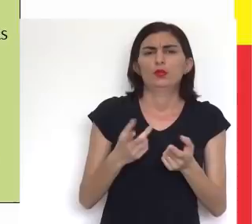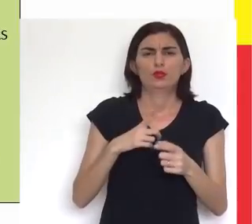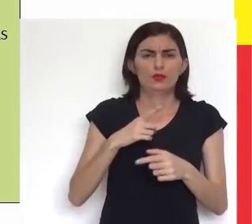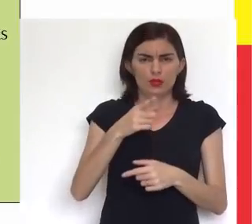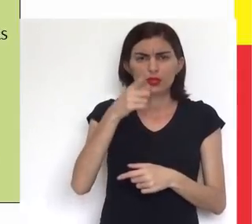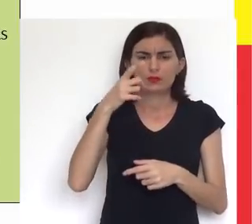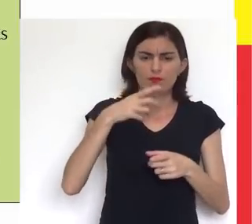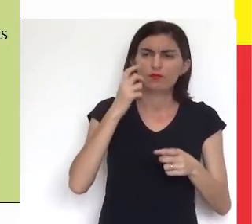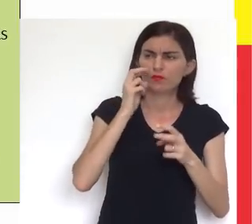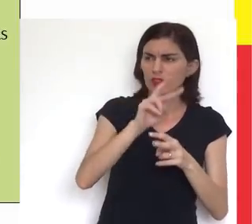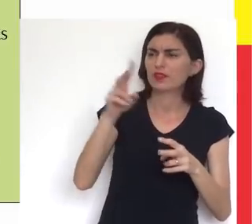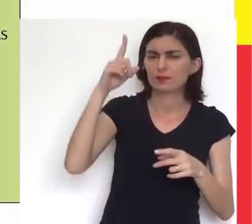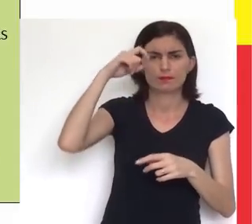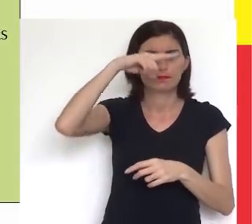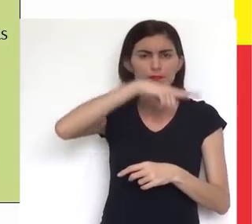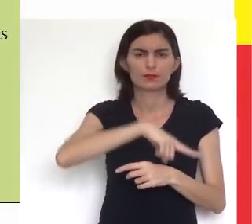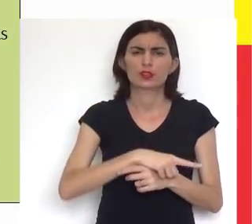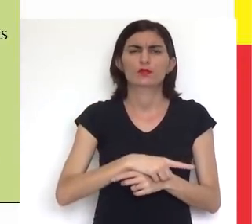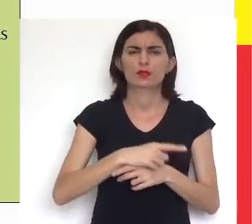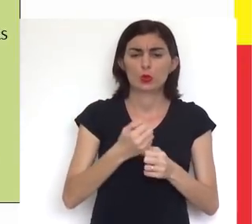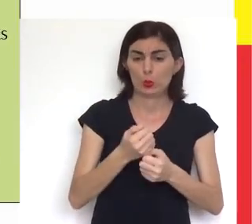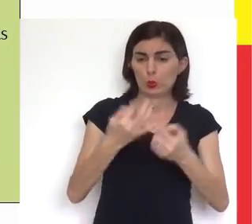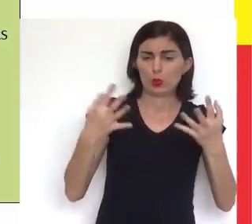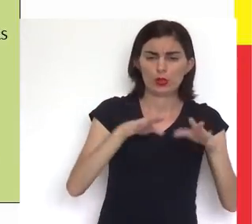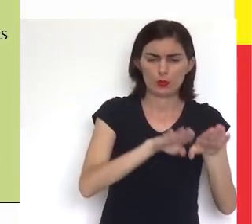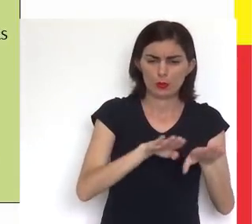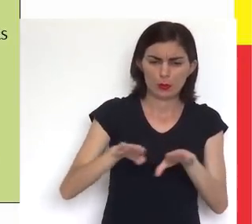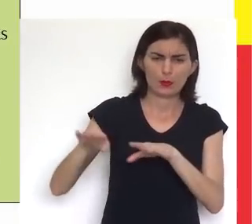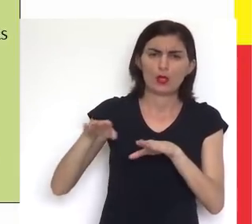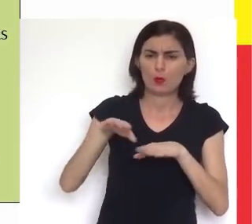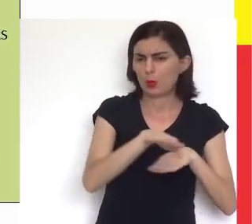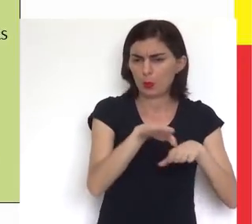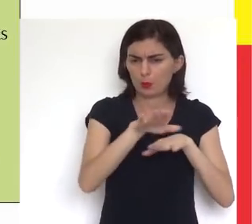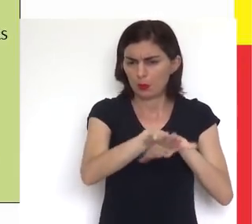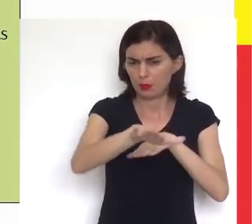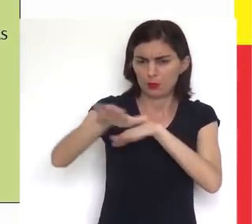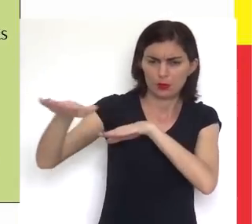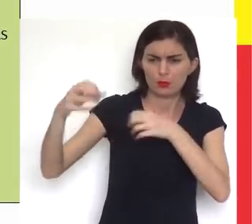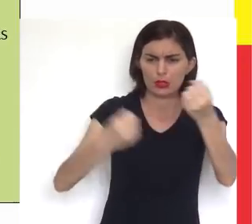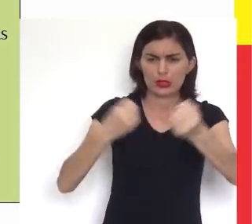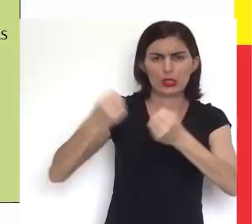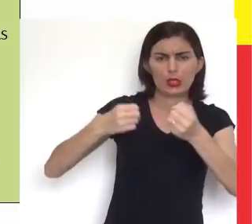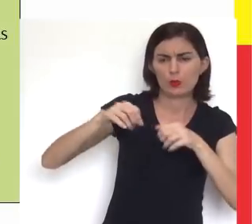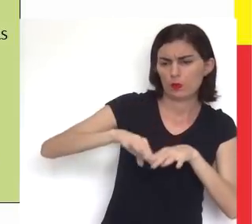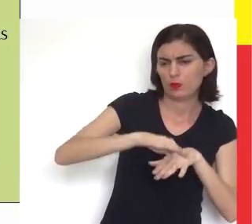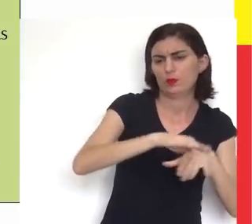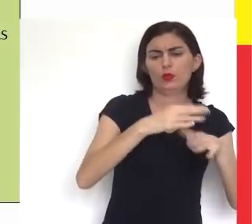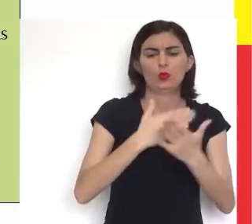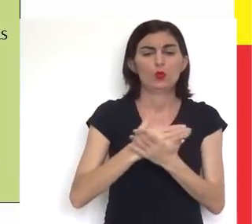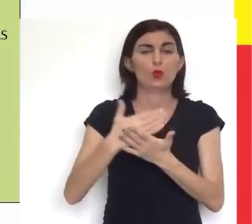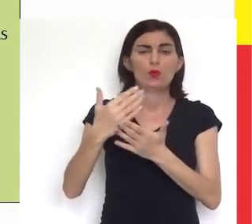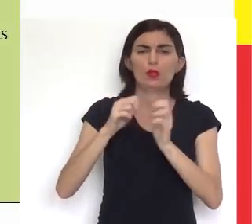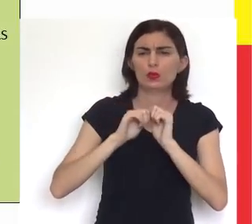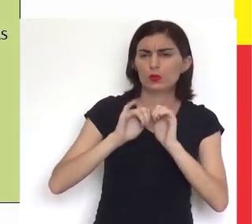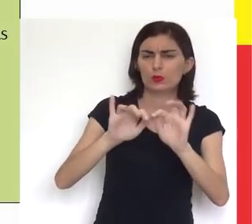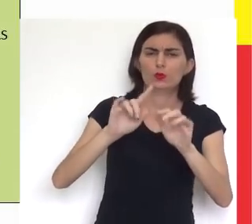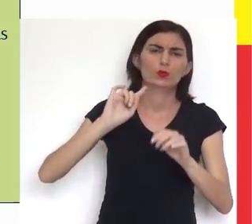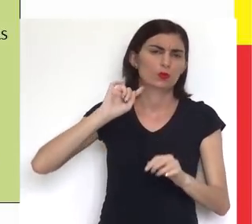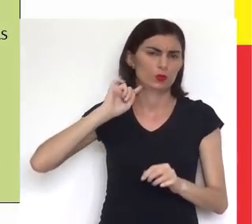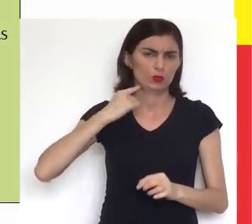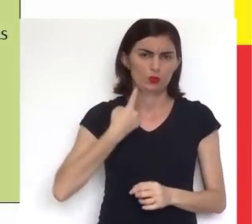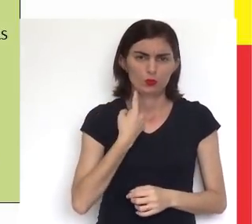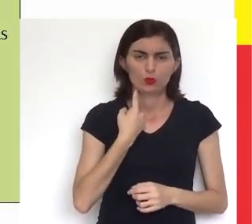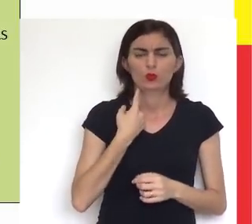público, você vê que existe uma grande dificuldade pela quantidade de carros que tem na rua. E toda essa quantidade de carro também começa a emitir alguns